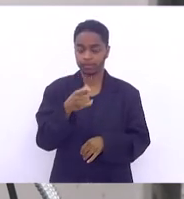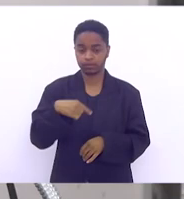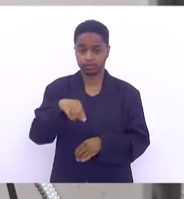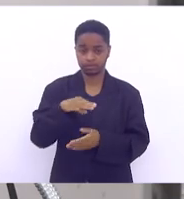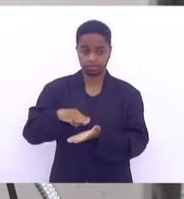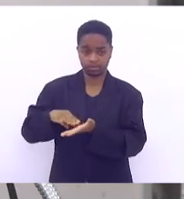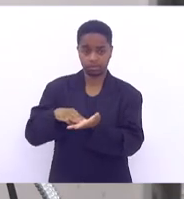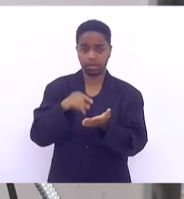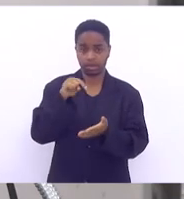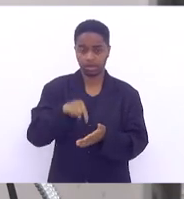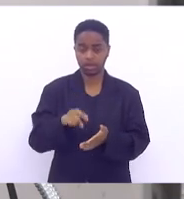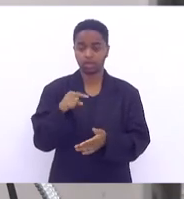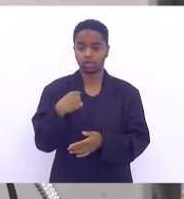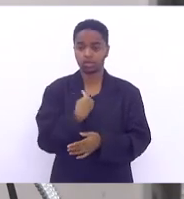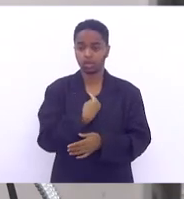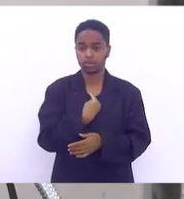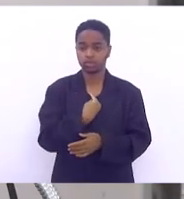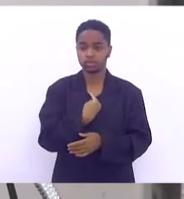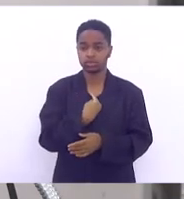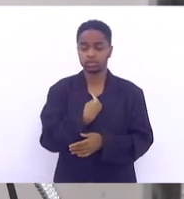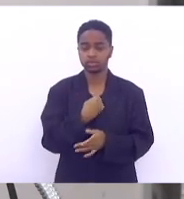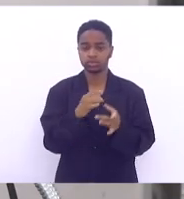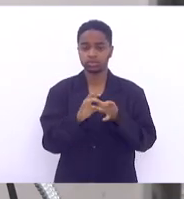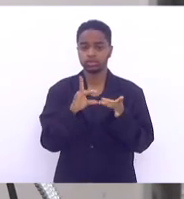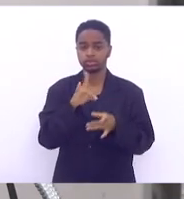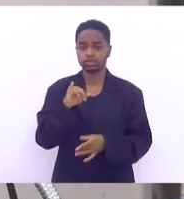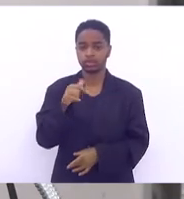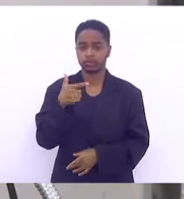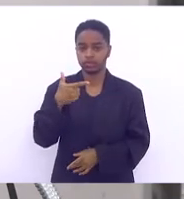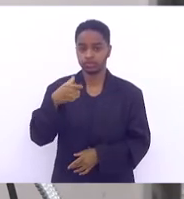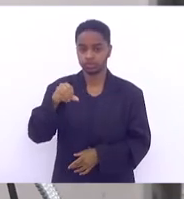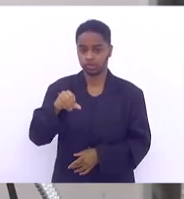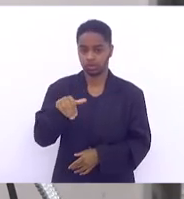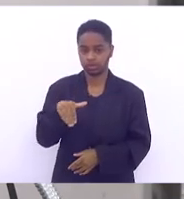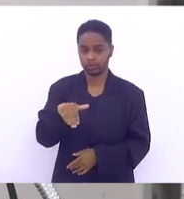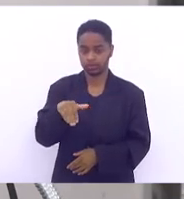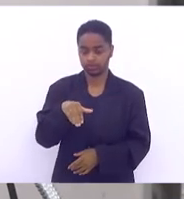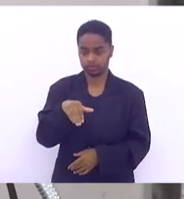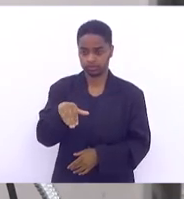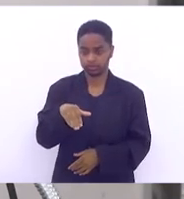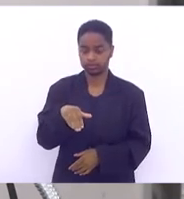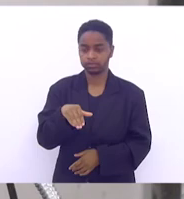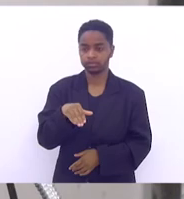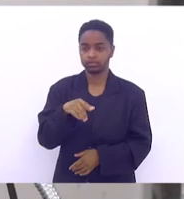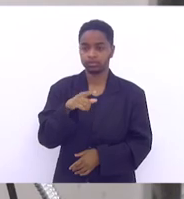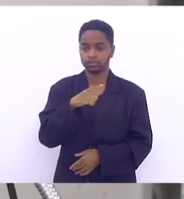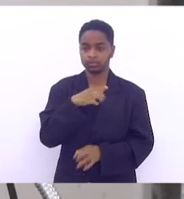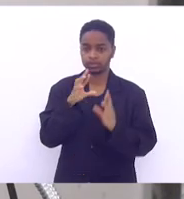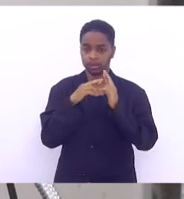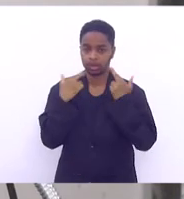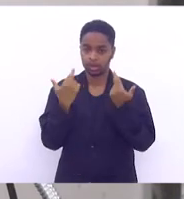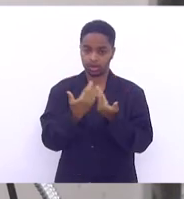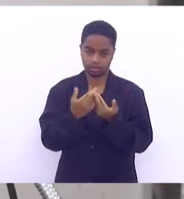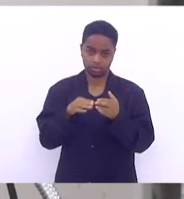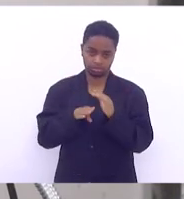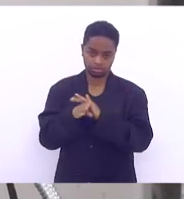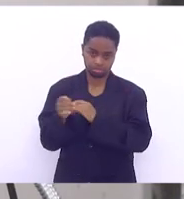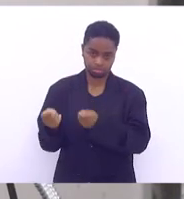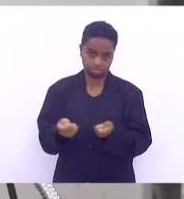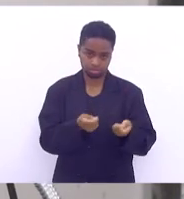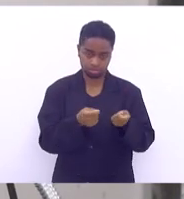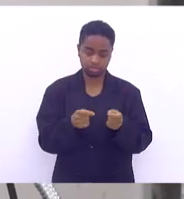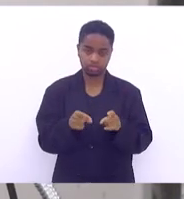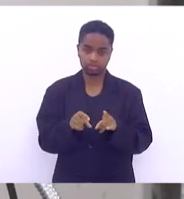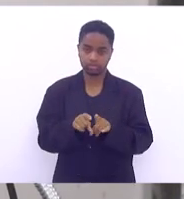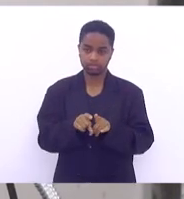gente possa deliberar que no próximo dia 29, deputado Luiz Paulo, vai haver a nossa reunião tradicional,